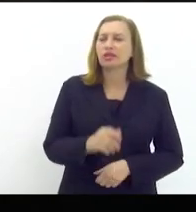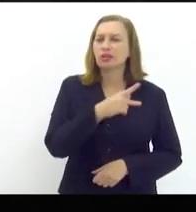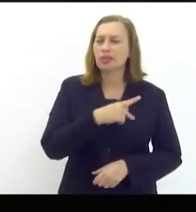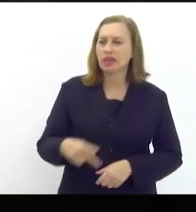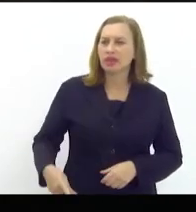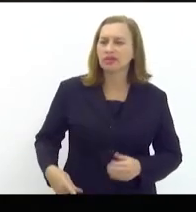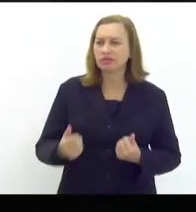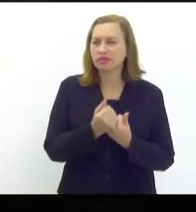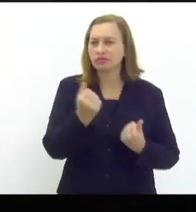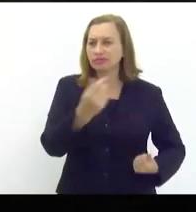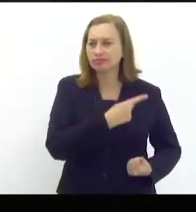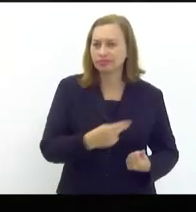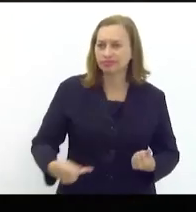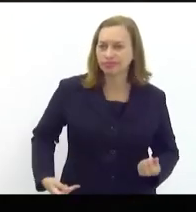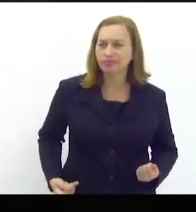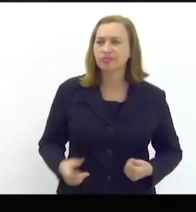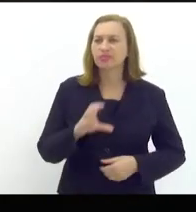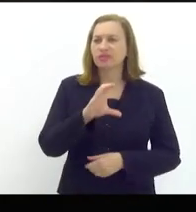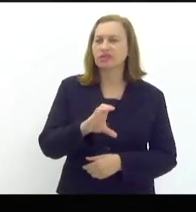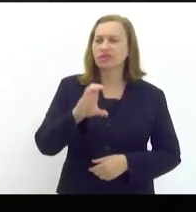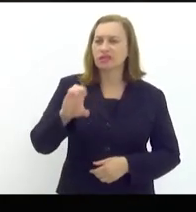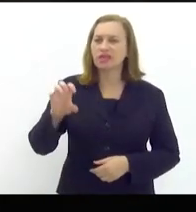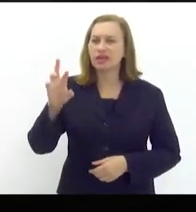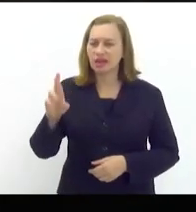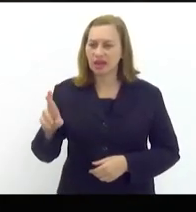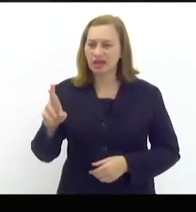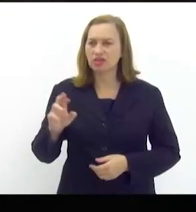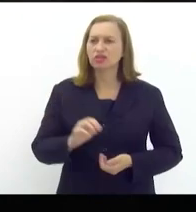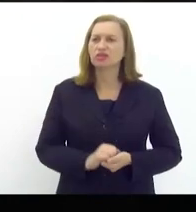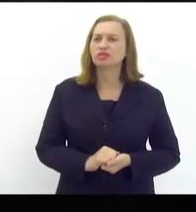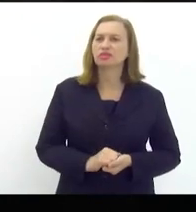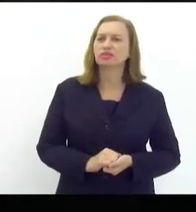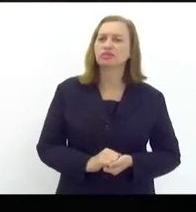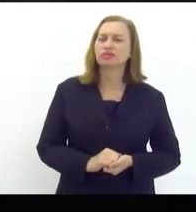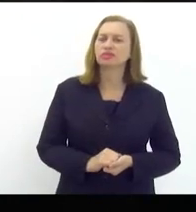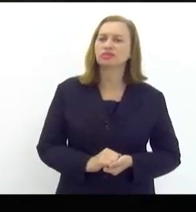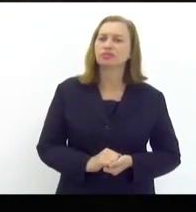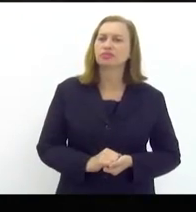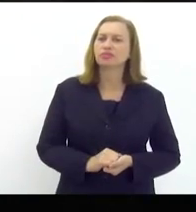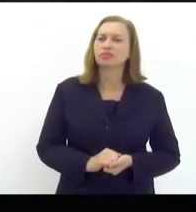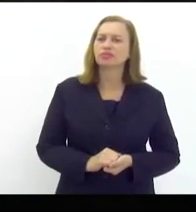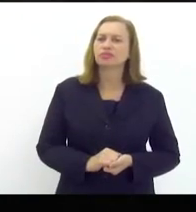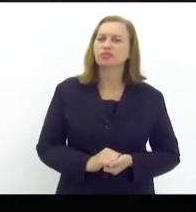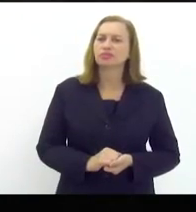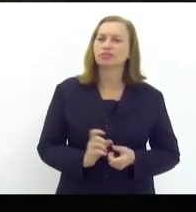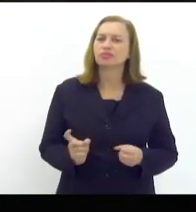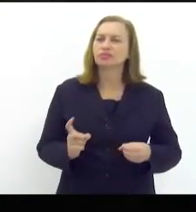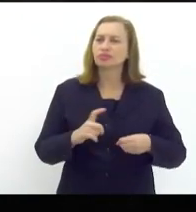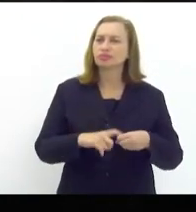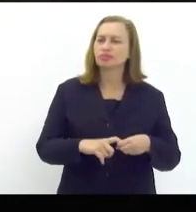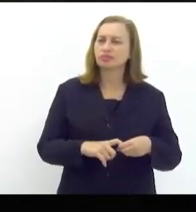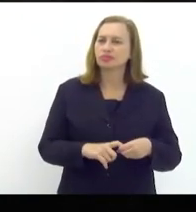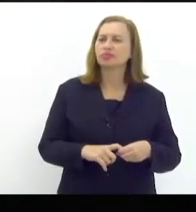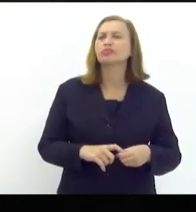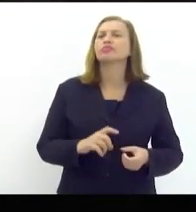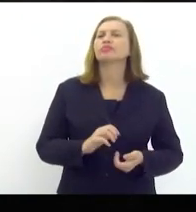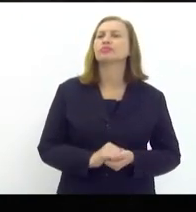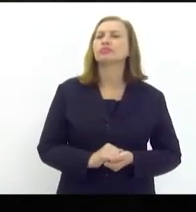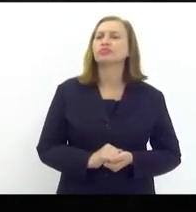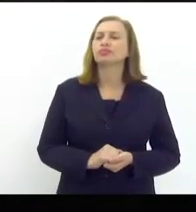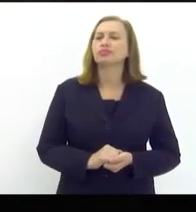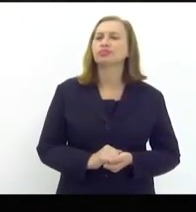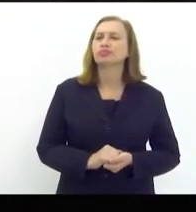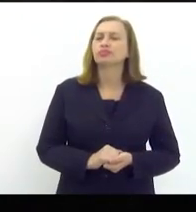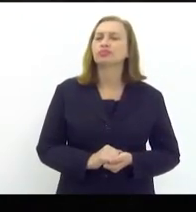vice-presidente da fundação CCR então a situação do consórcio Cederj do ensino superior da fundação